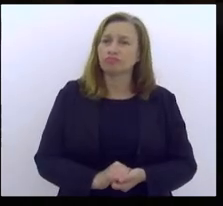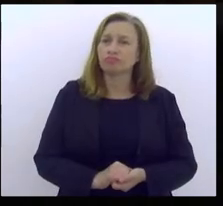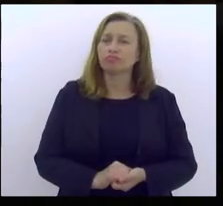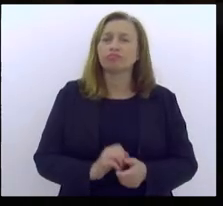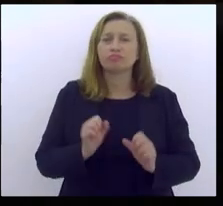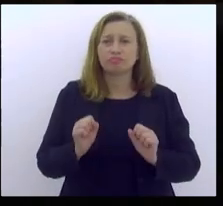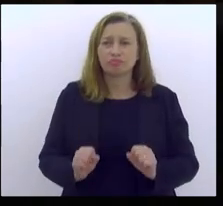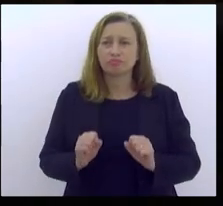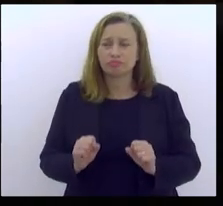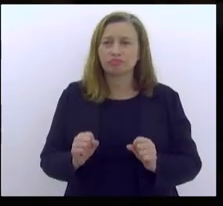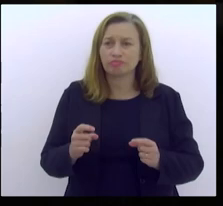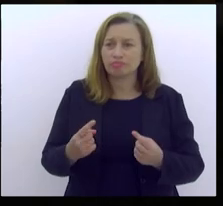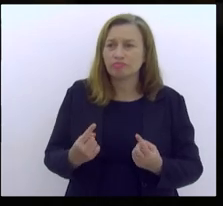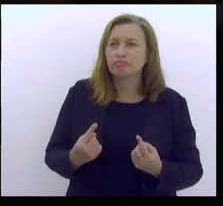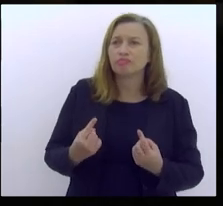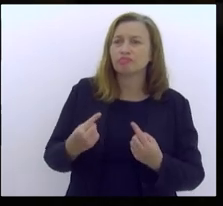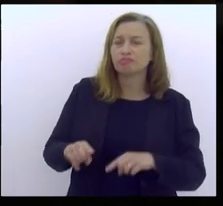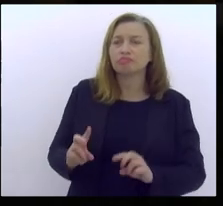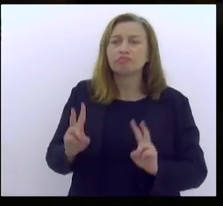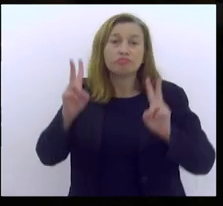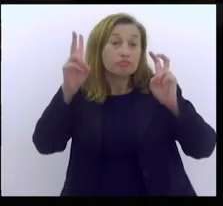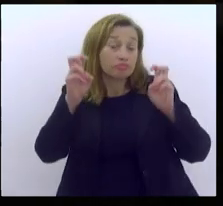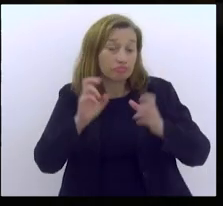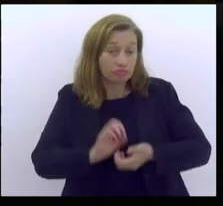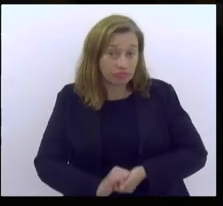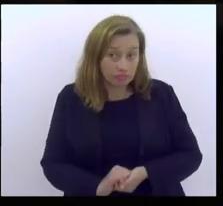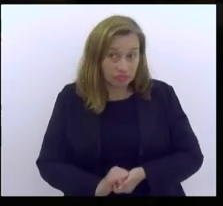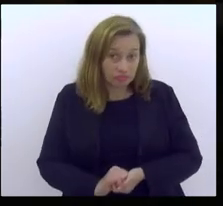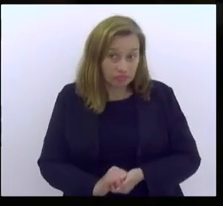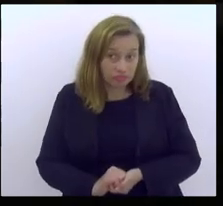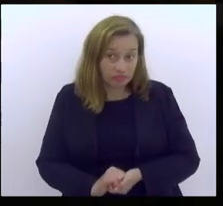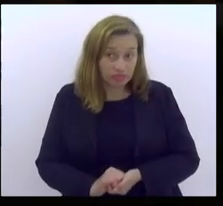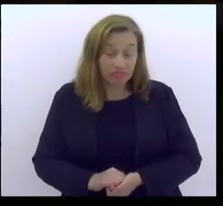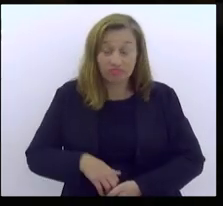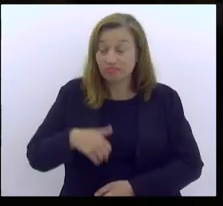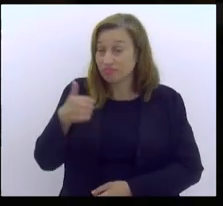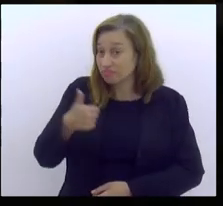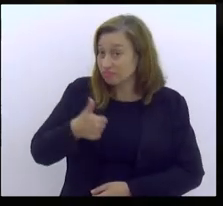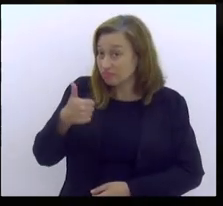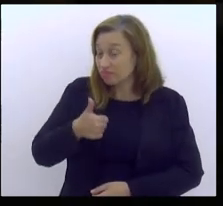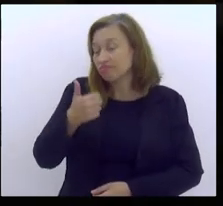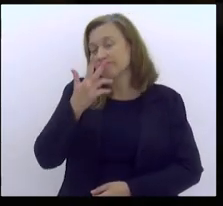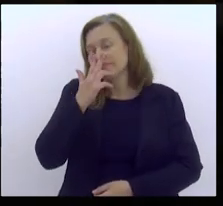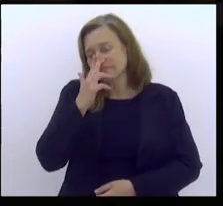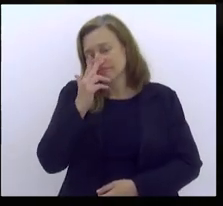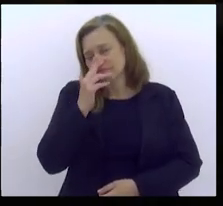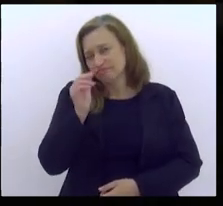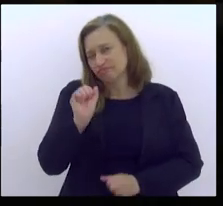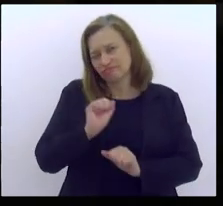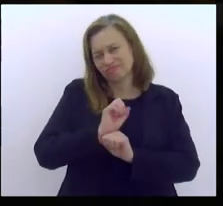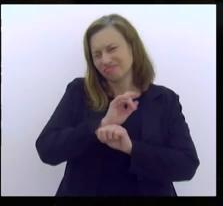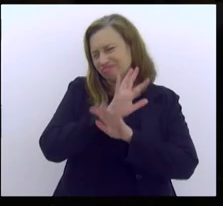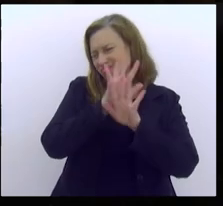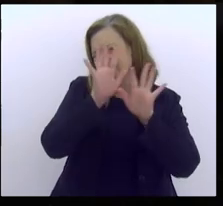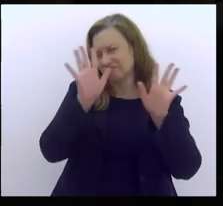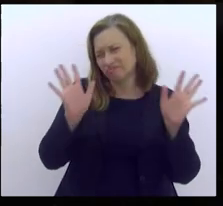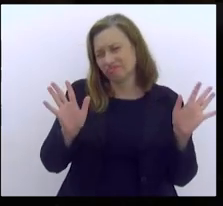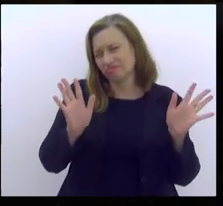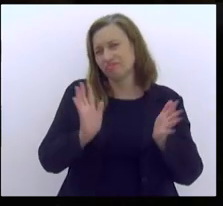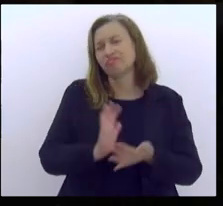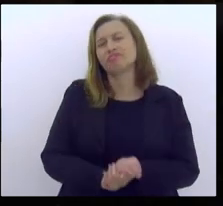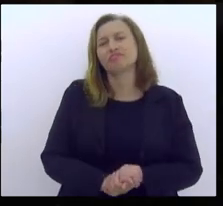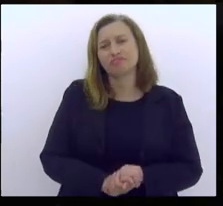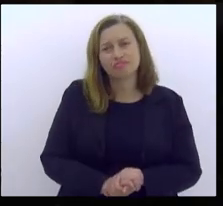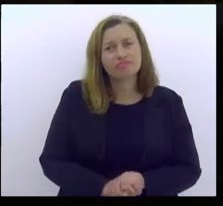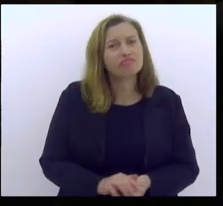pode enfrentar esta questão? A primeira, me parece muito clara, é